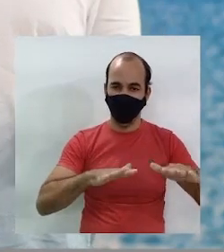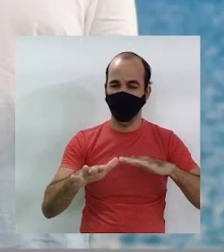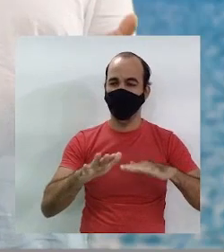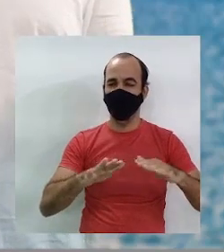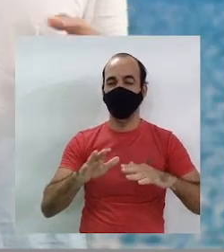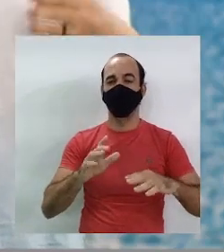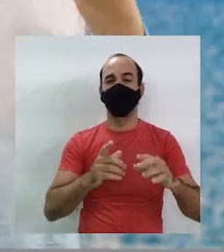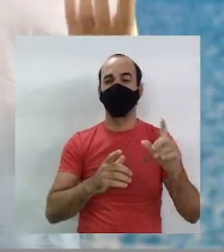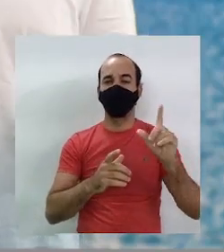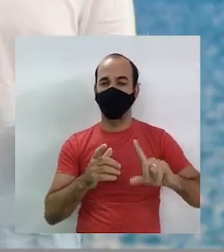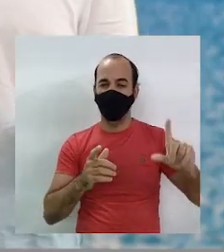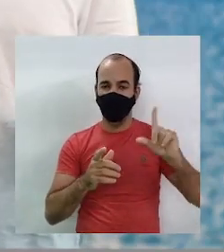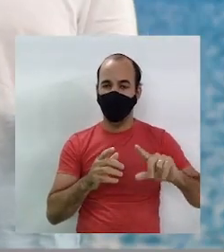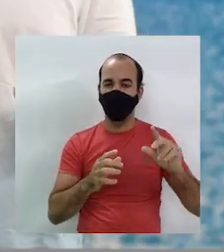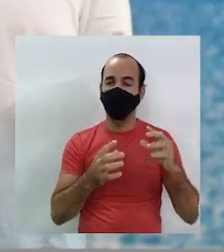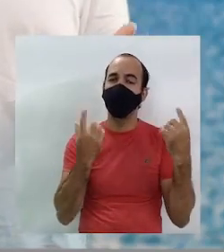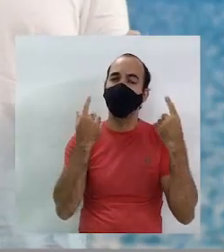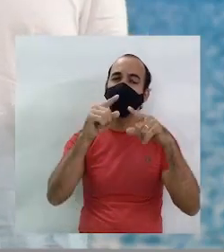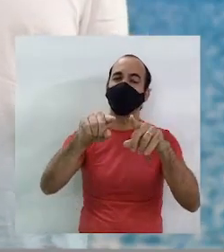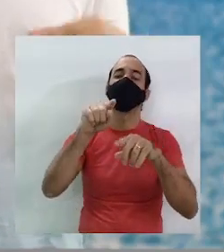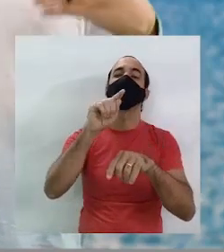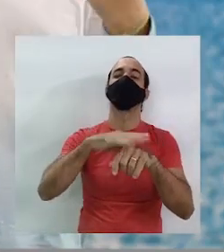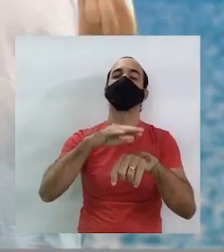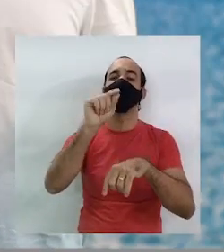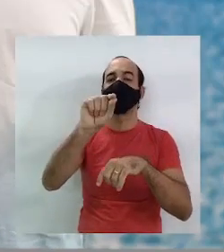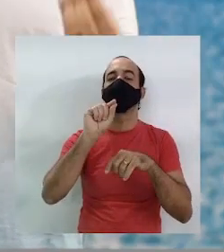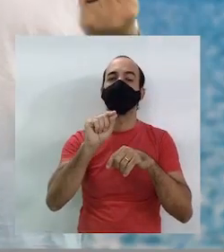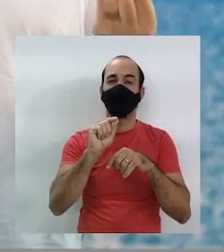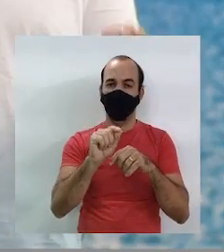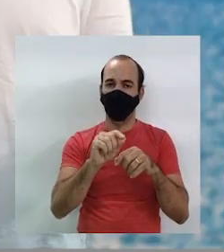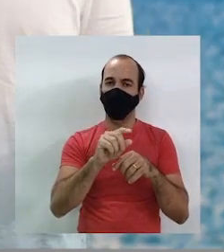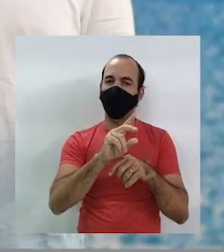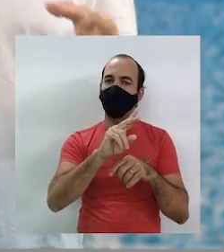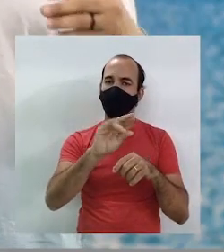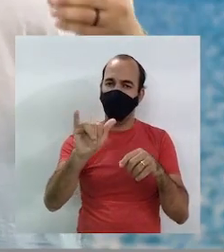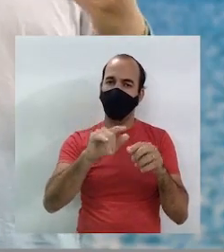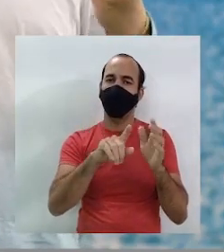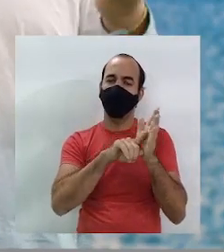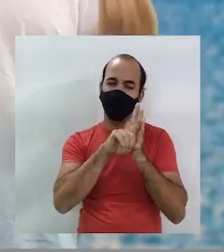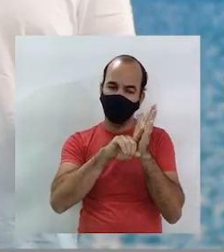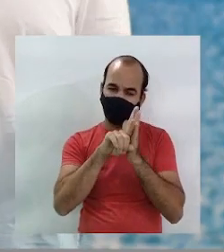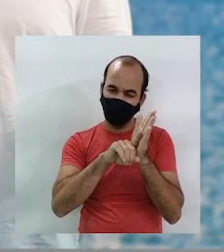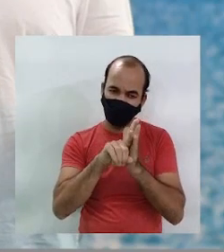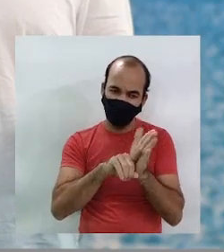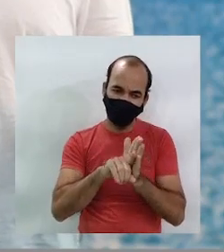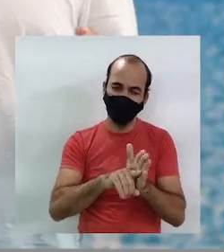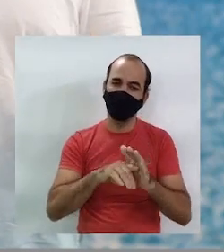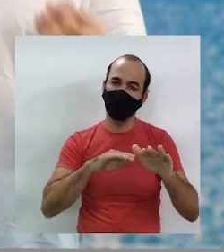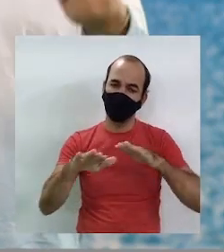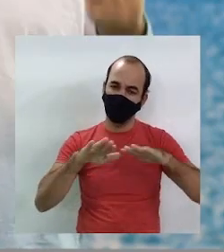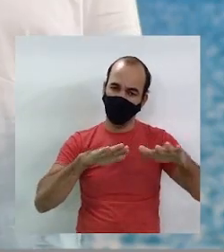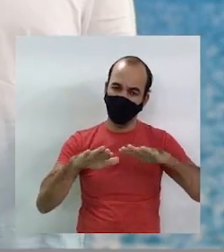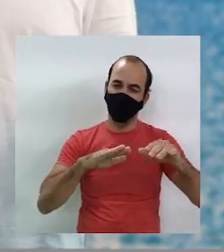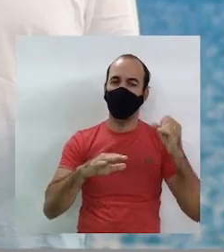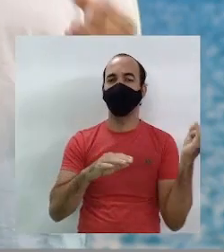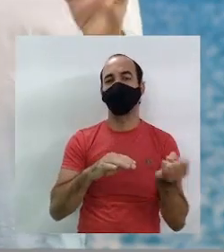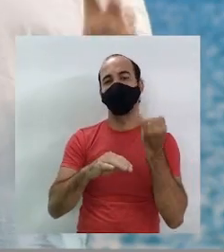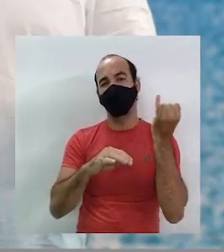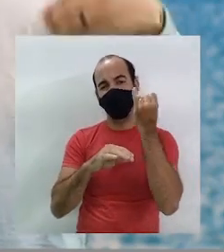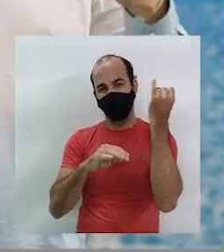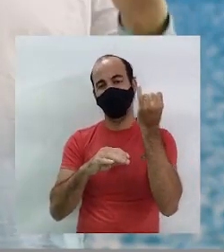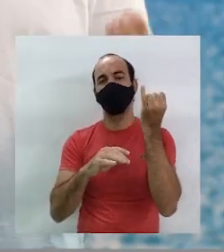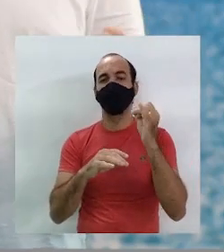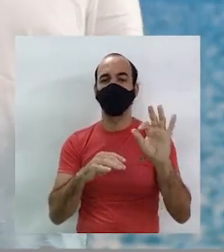a questão é essa, o desafio que eu deixo para vocês é essa. Que tal pesquisar um pouco sobre esse movimento que é tão importante